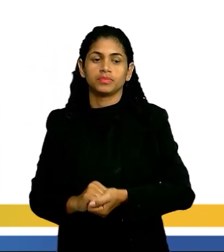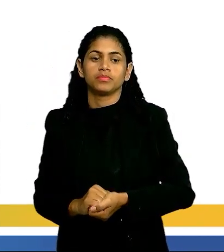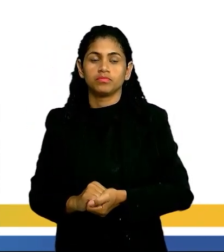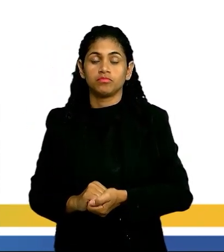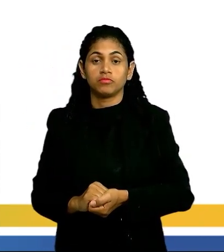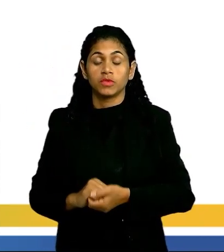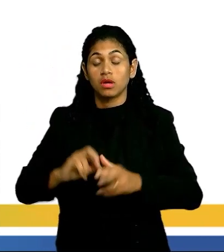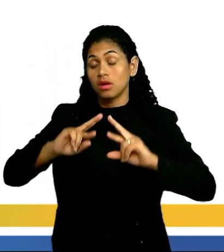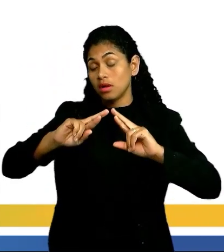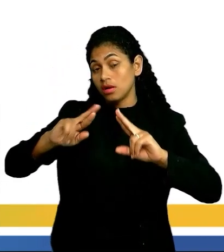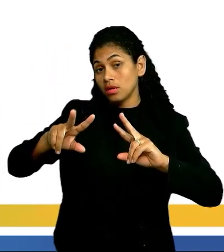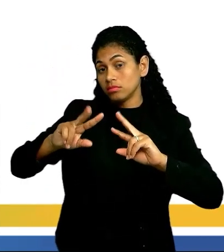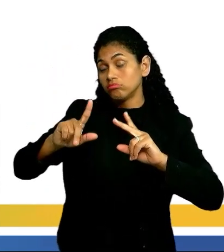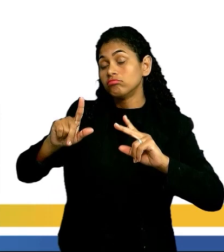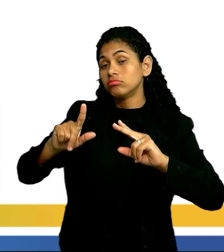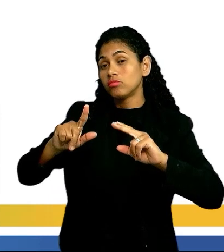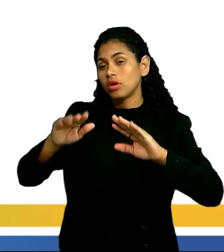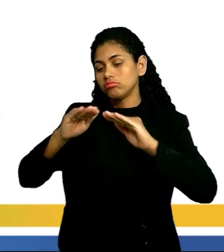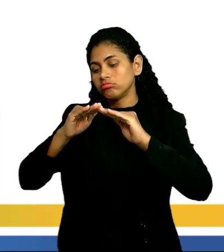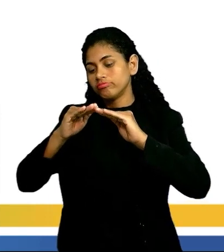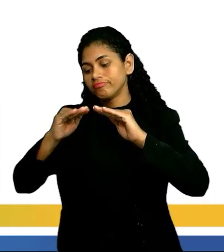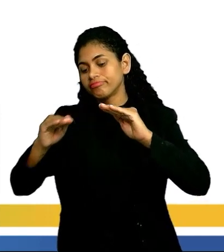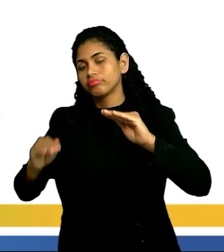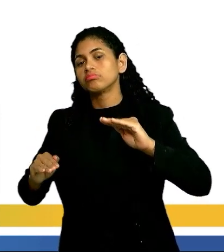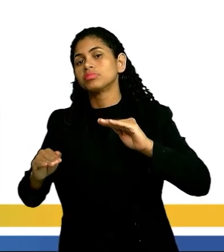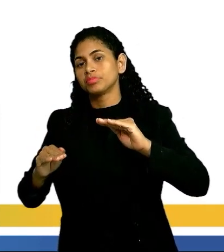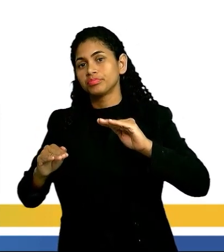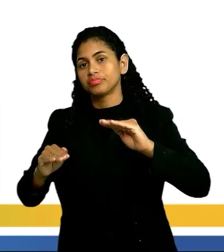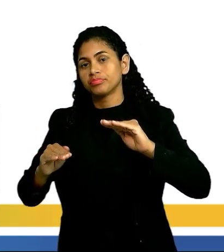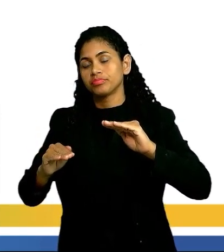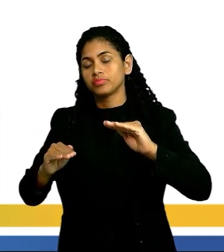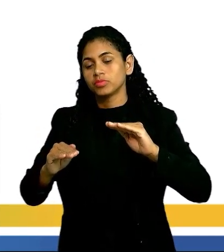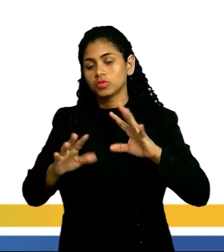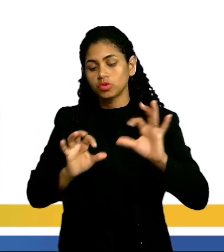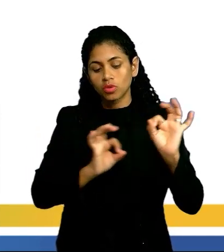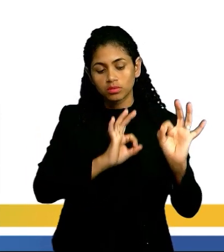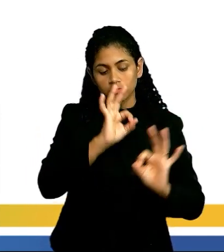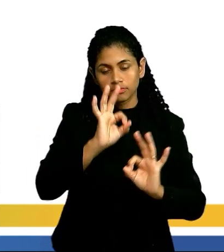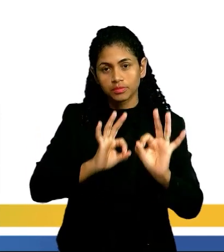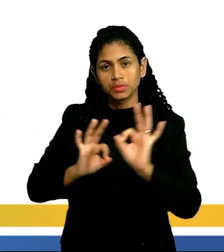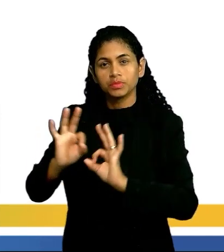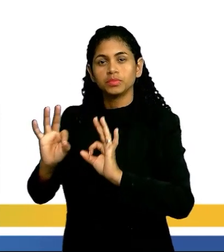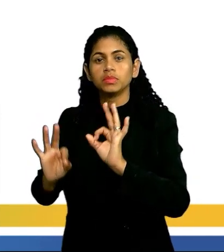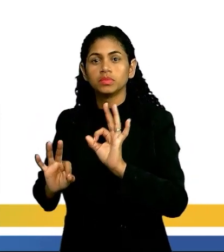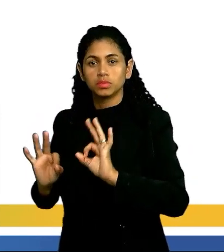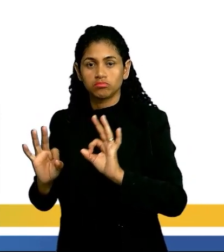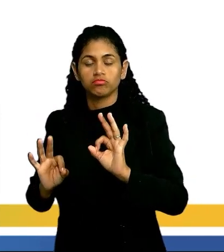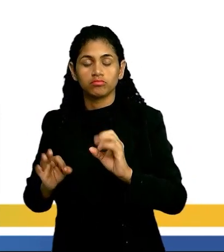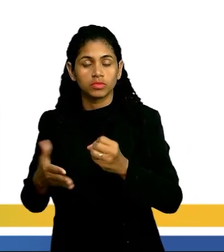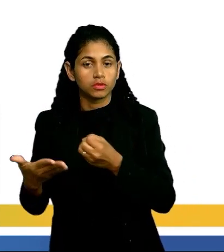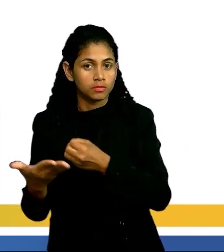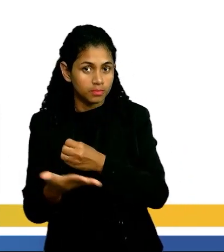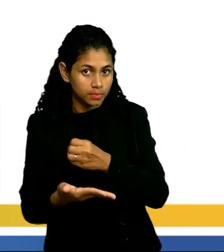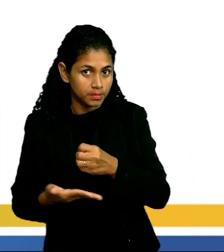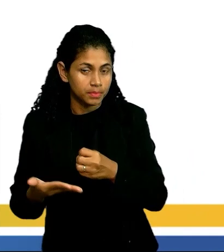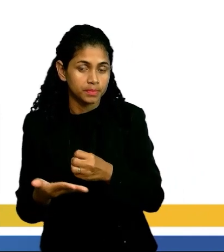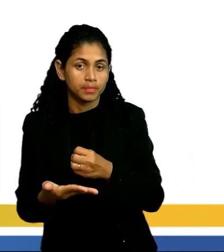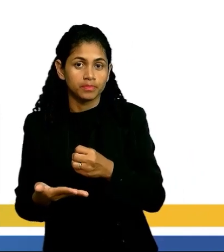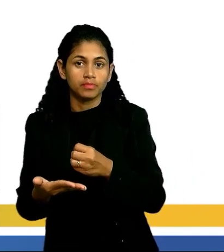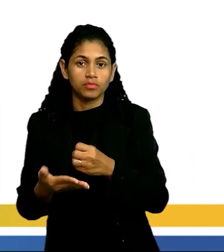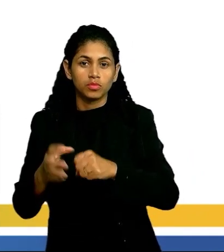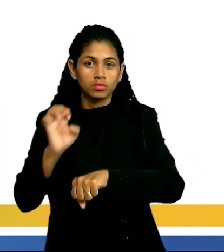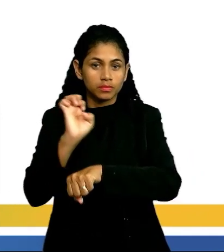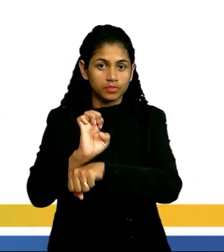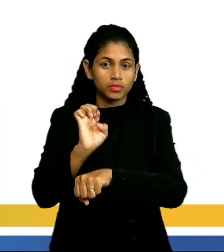as diferenças de classes sociais, elas se organizam em corporações, que seriam a unidade básica do Estado. Um